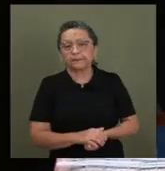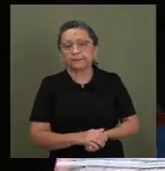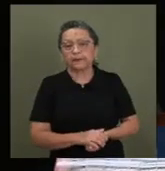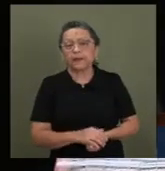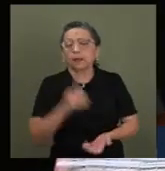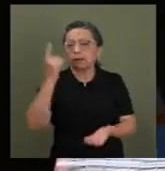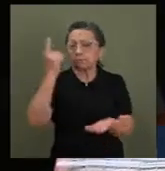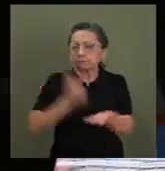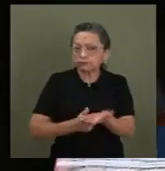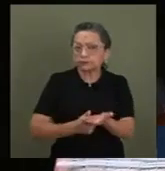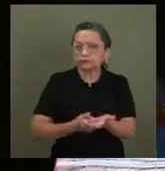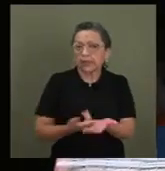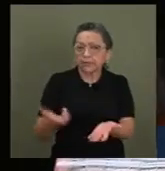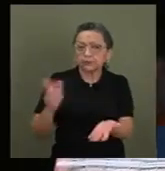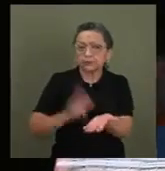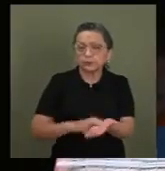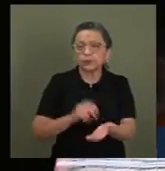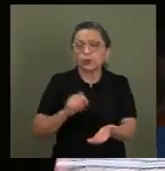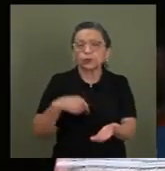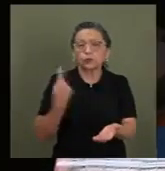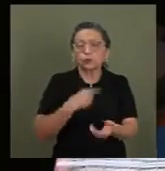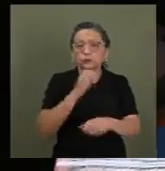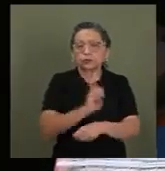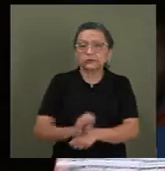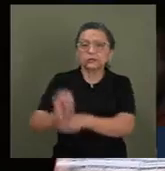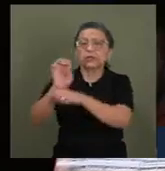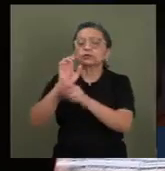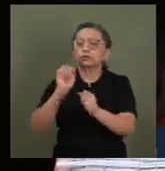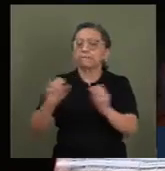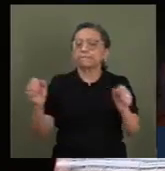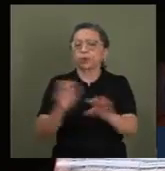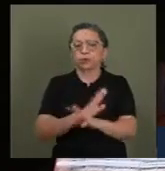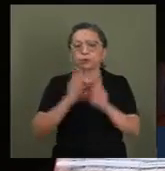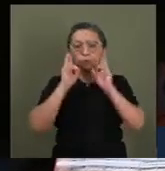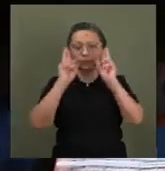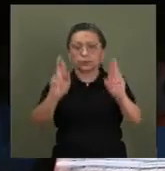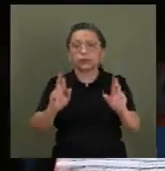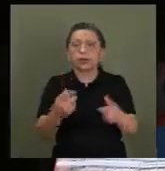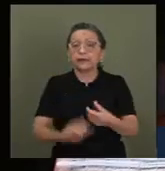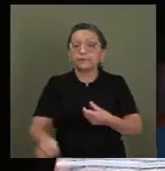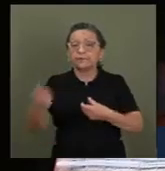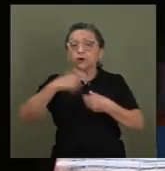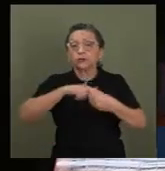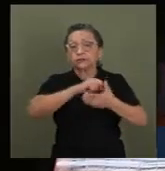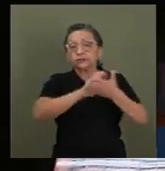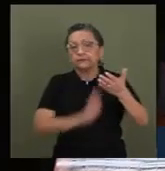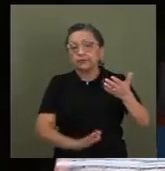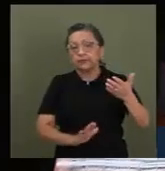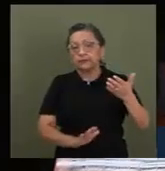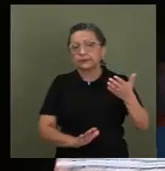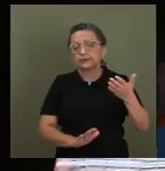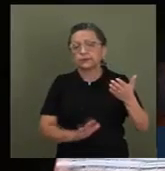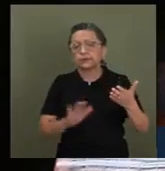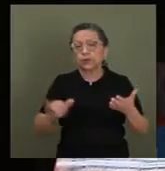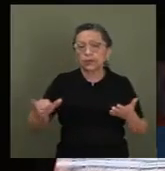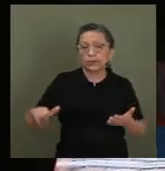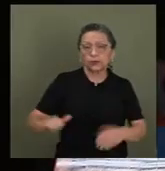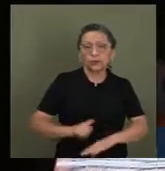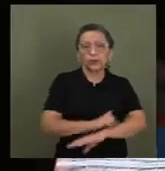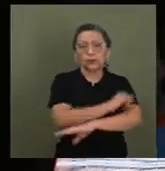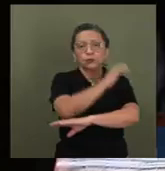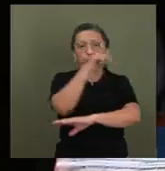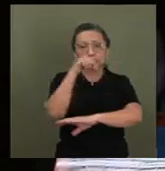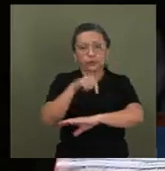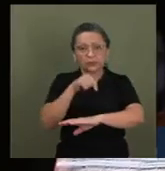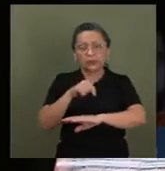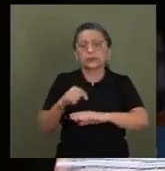Compromisso assumido com o nosso estado e cumprido. A retomada das atividades do aeroporto Salgado